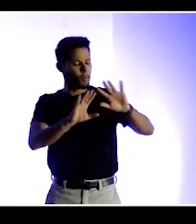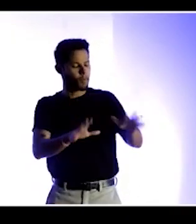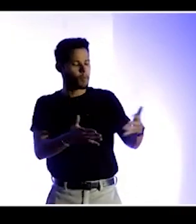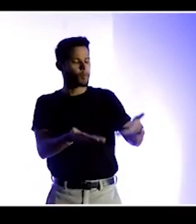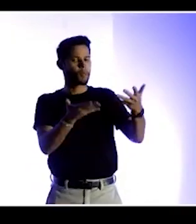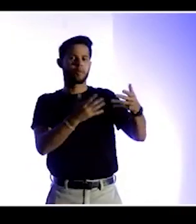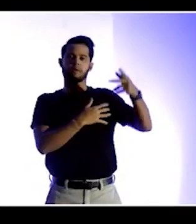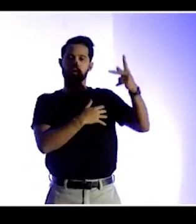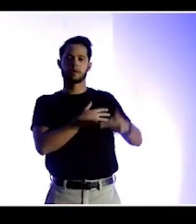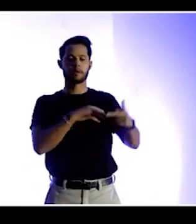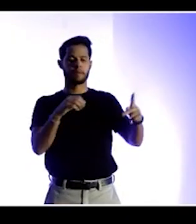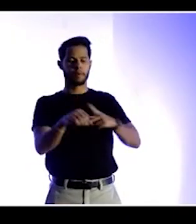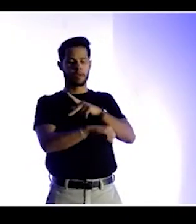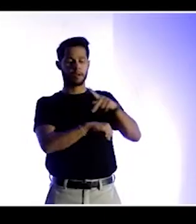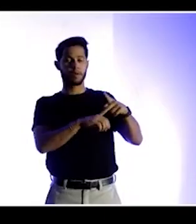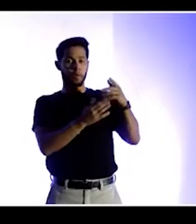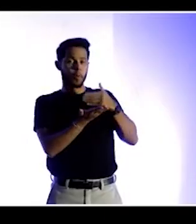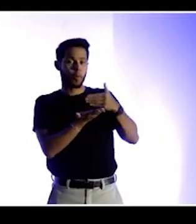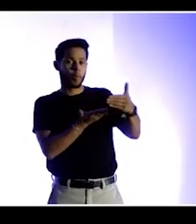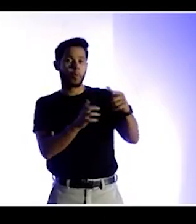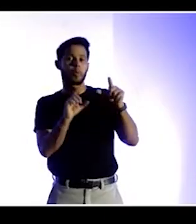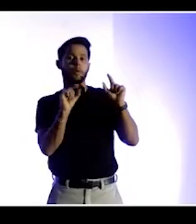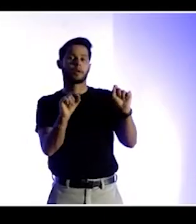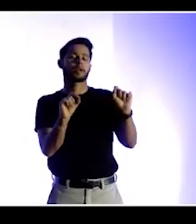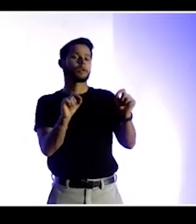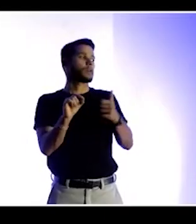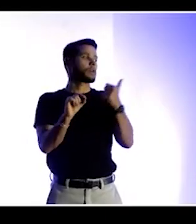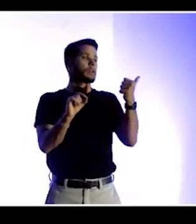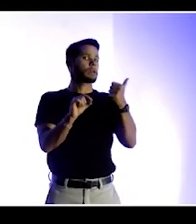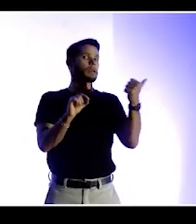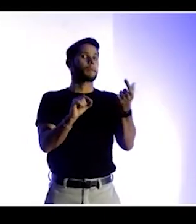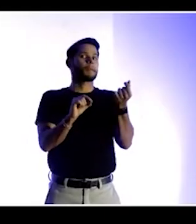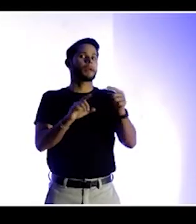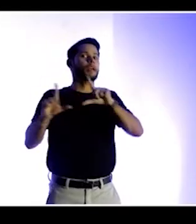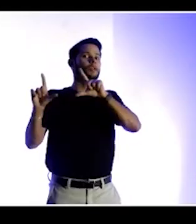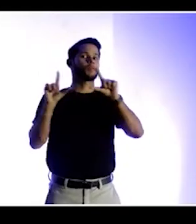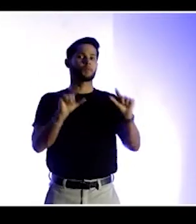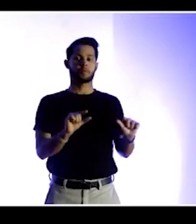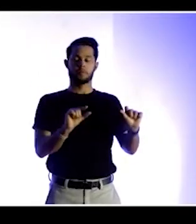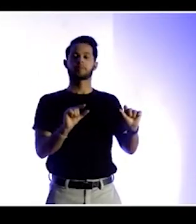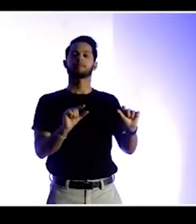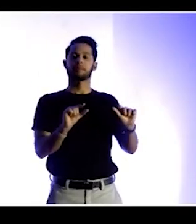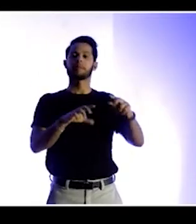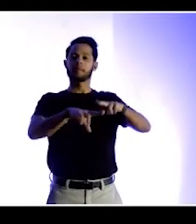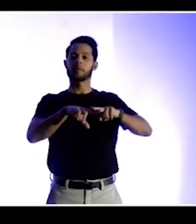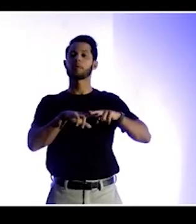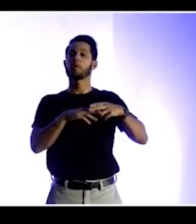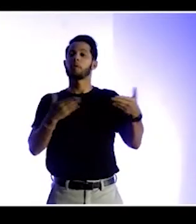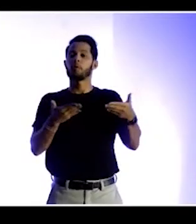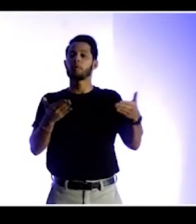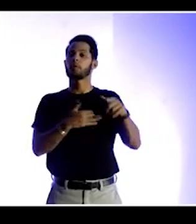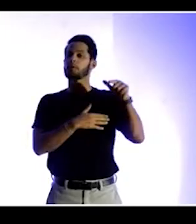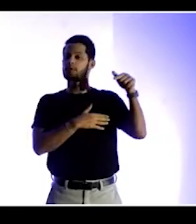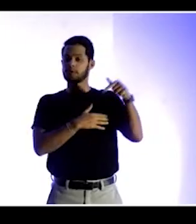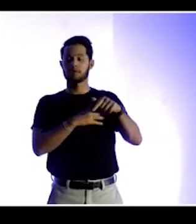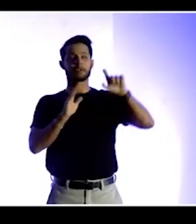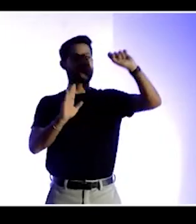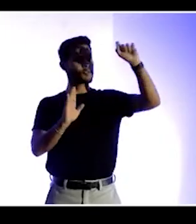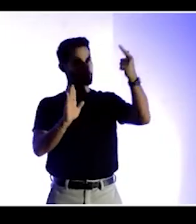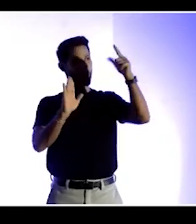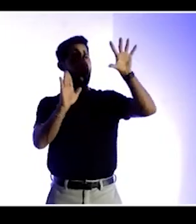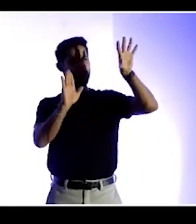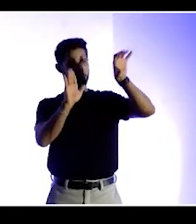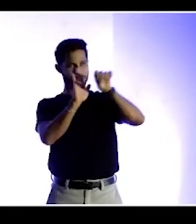países, ela começou a descer de preço, e hoje ela é a fonte mais barata que tem. E esse é